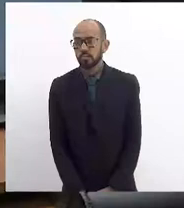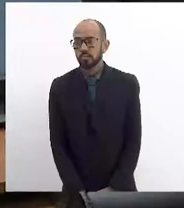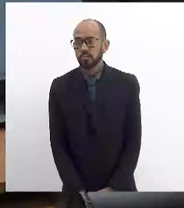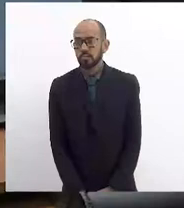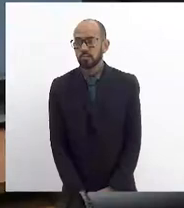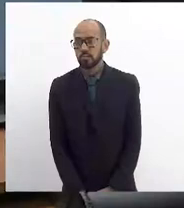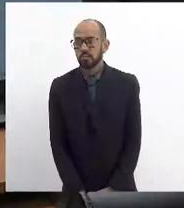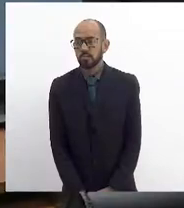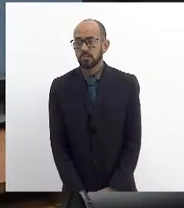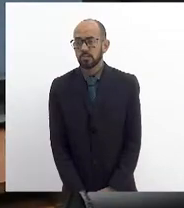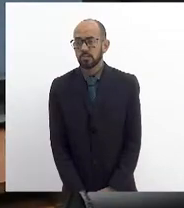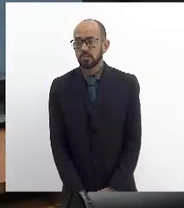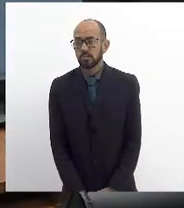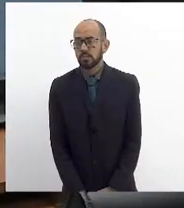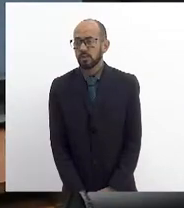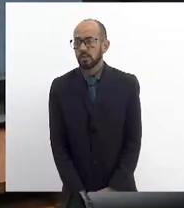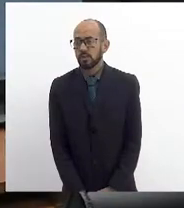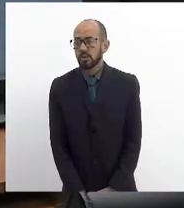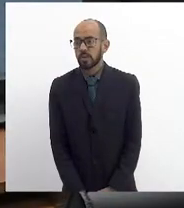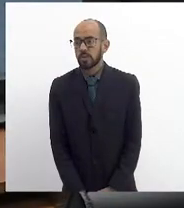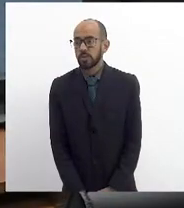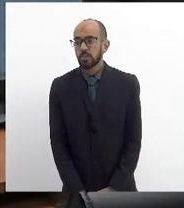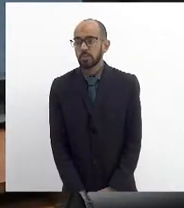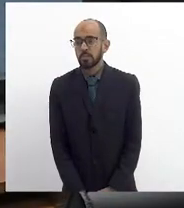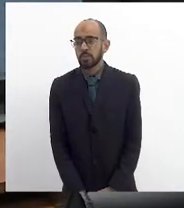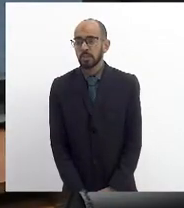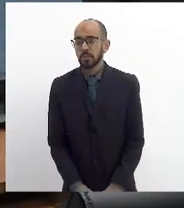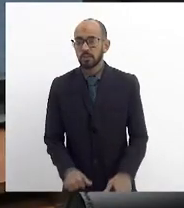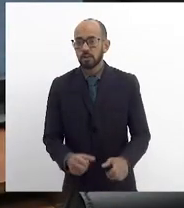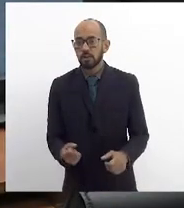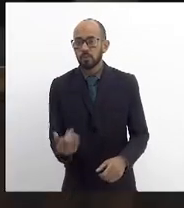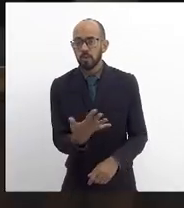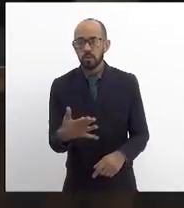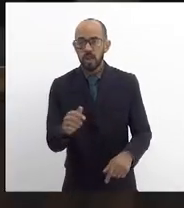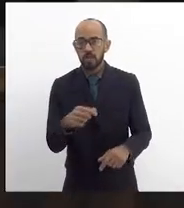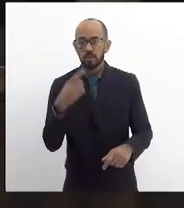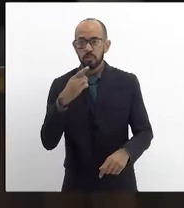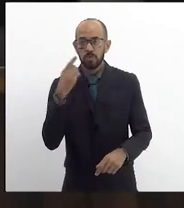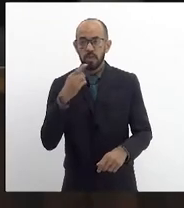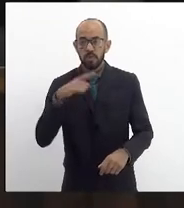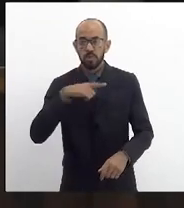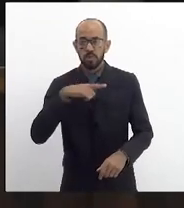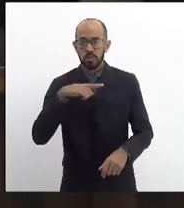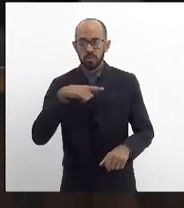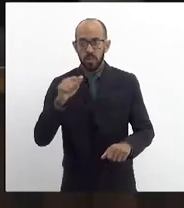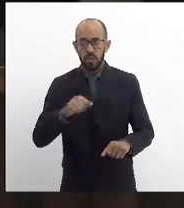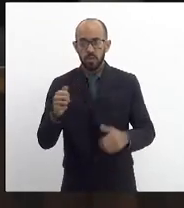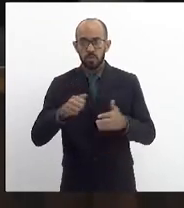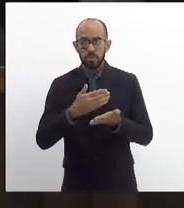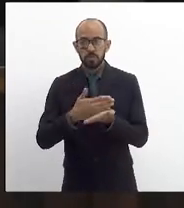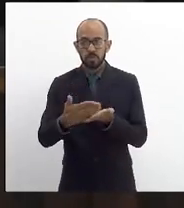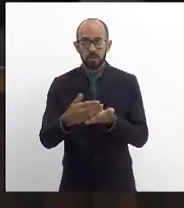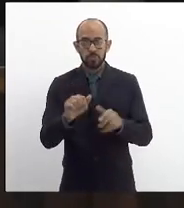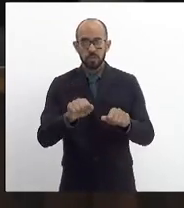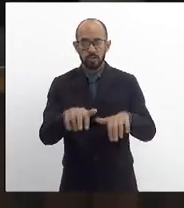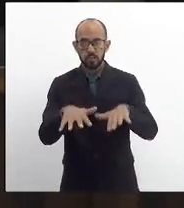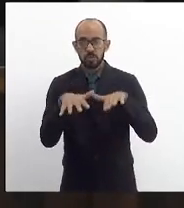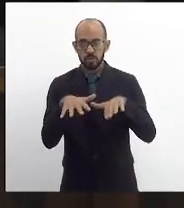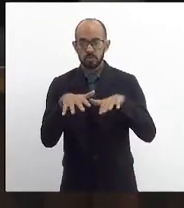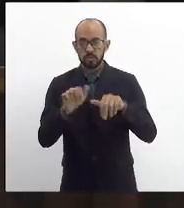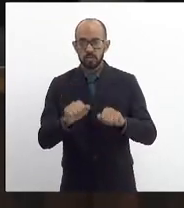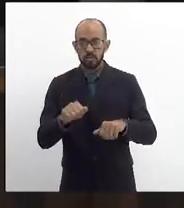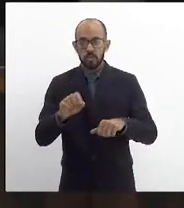em havendo número legal e sob a proteção de Deus iniciamos os nossos trabalhos está aberta a sessão